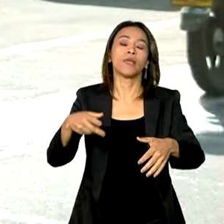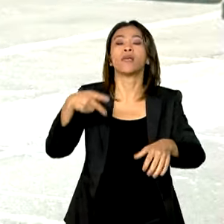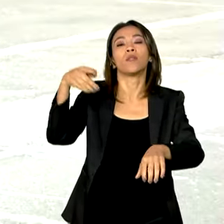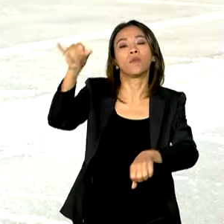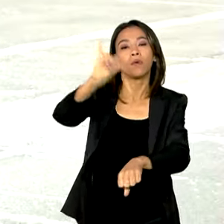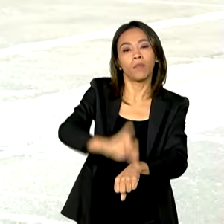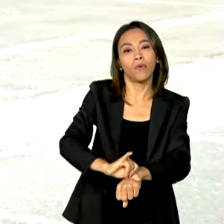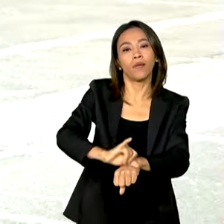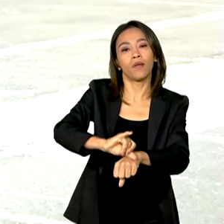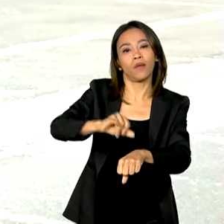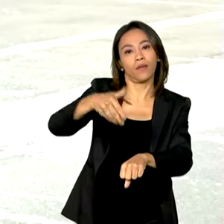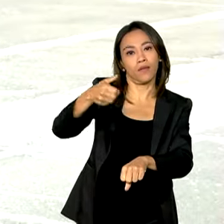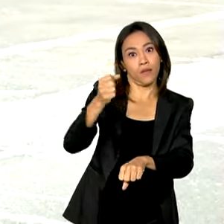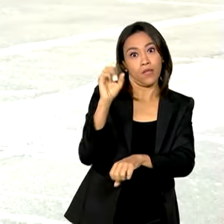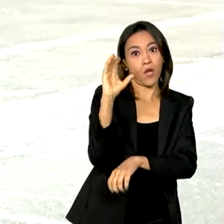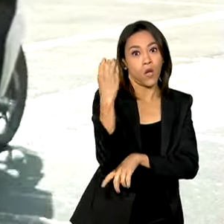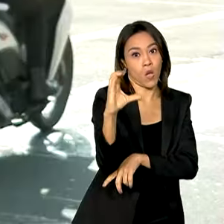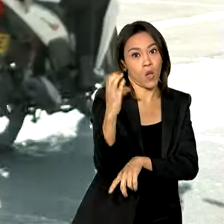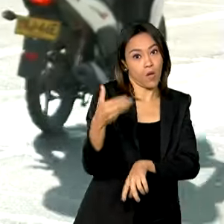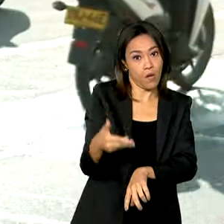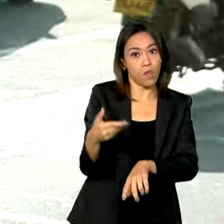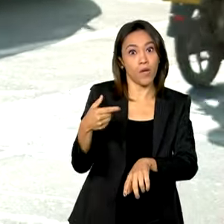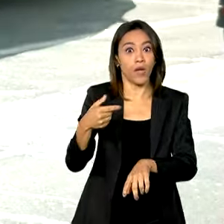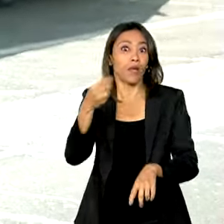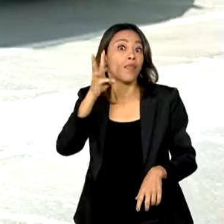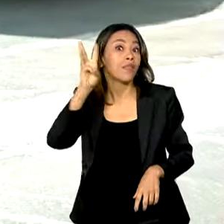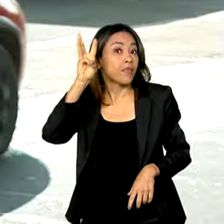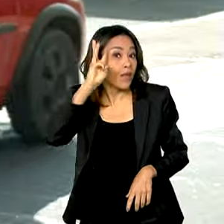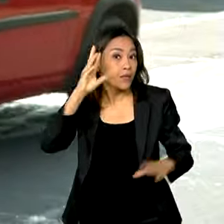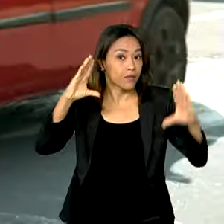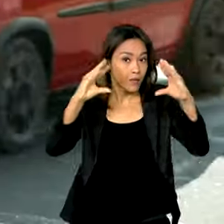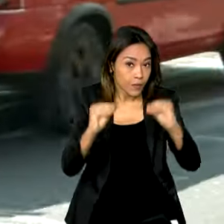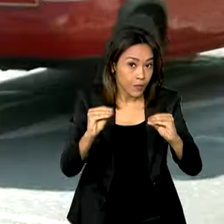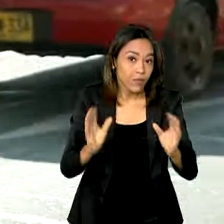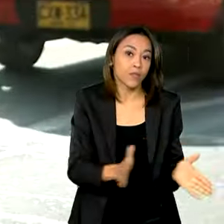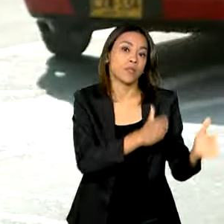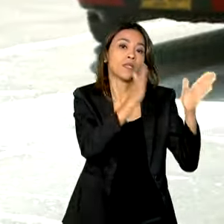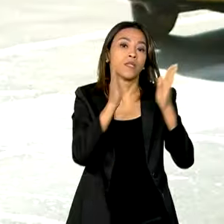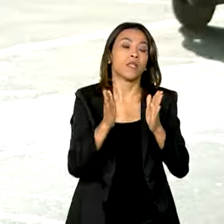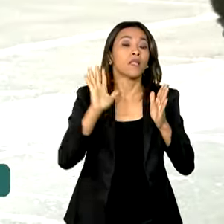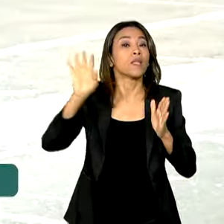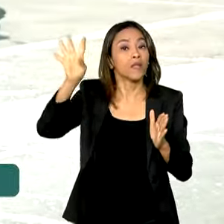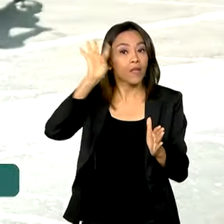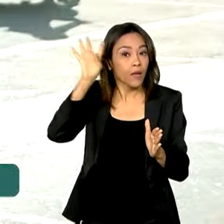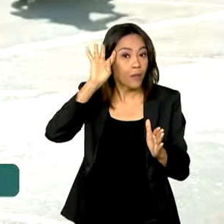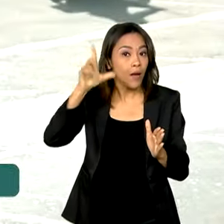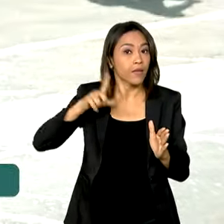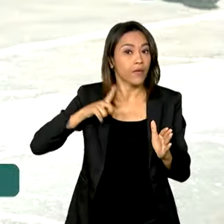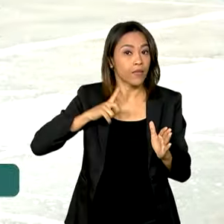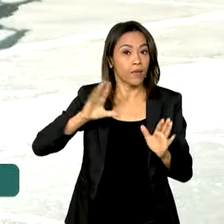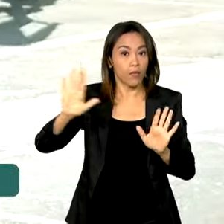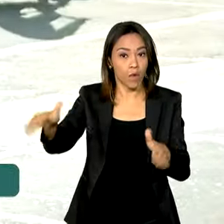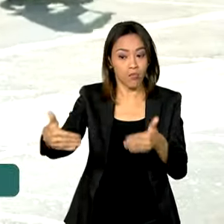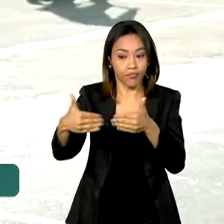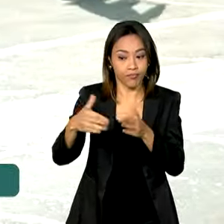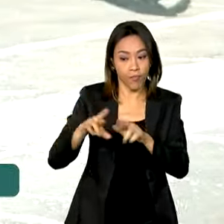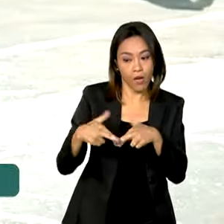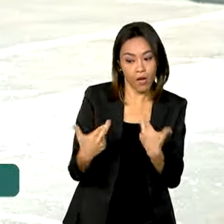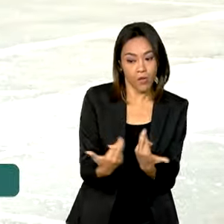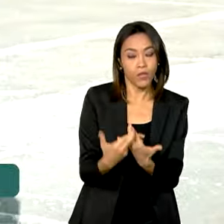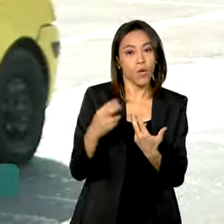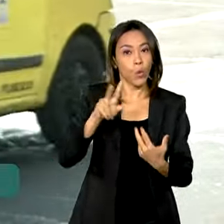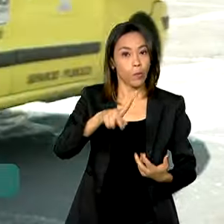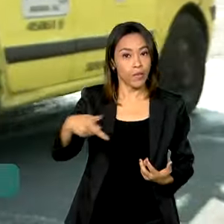Colômbia, na noite desta terça-feira. Na quarta, ele deve participar de uma reunião bilateral com o presidente